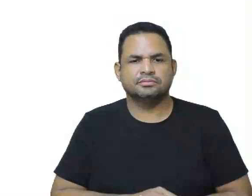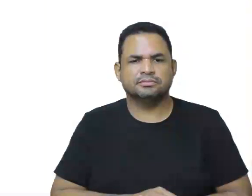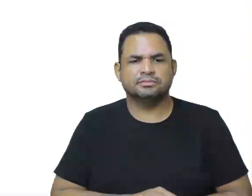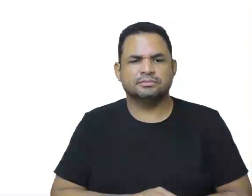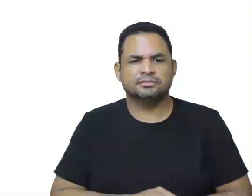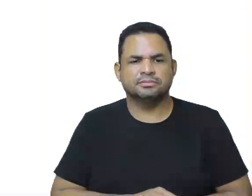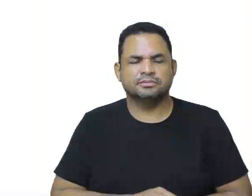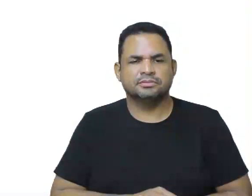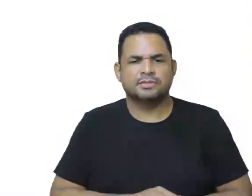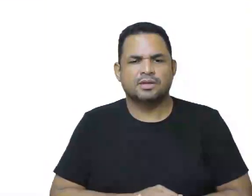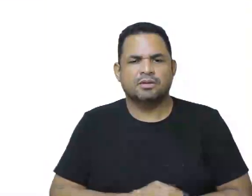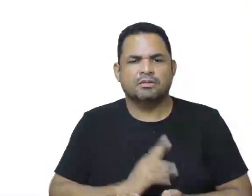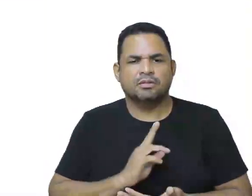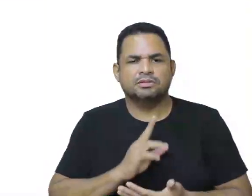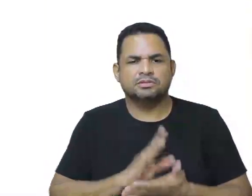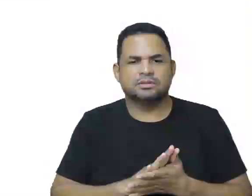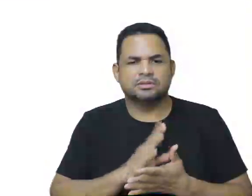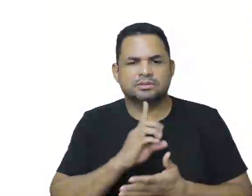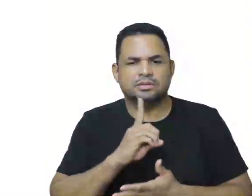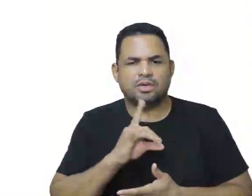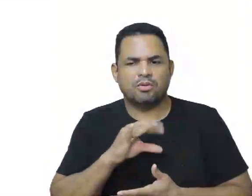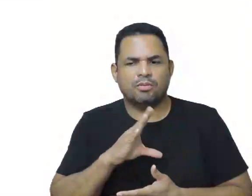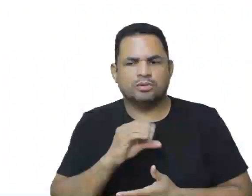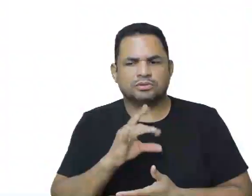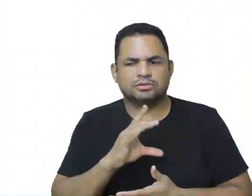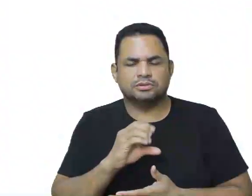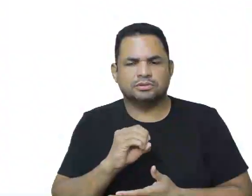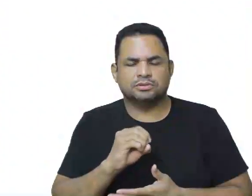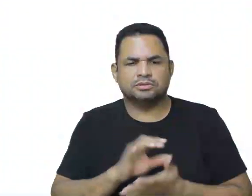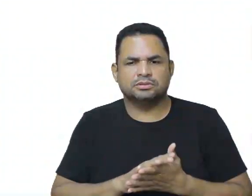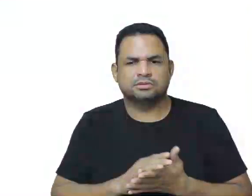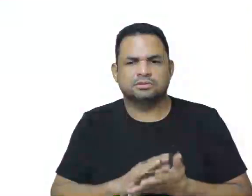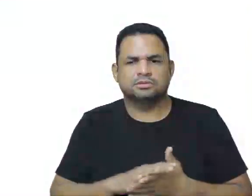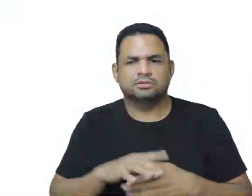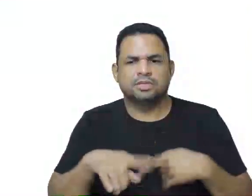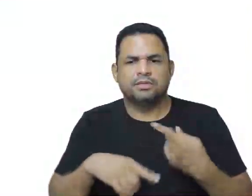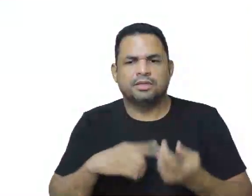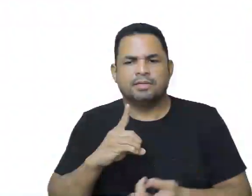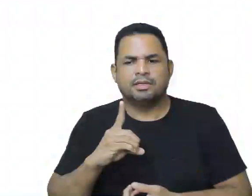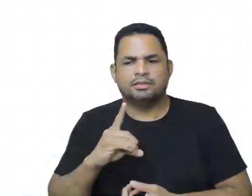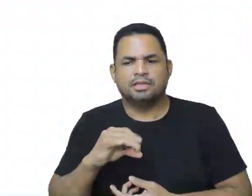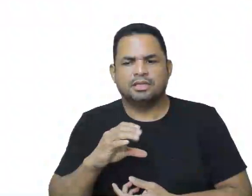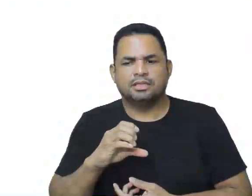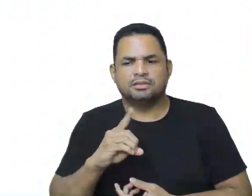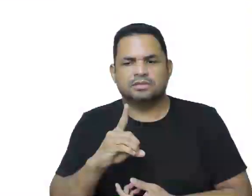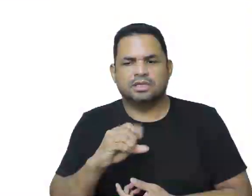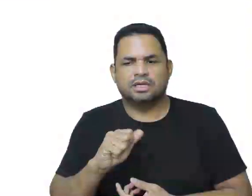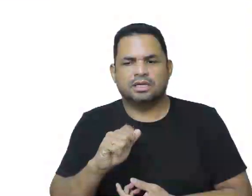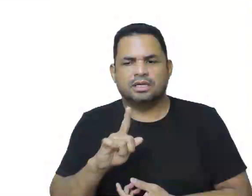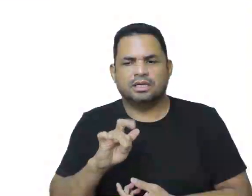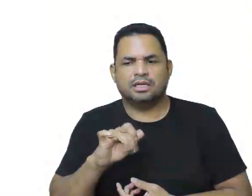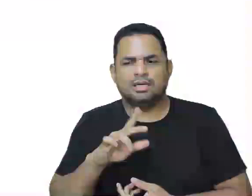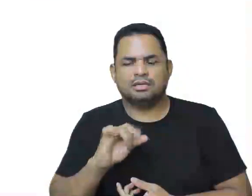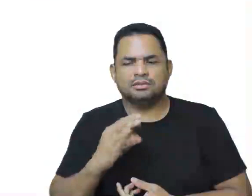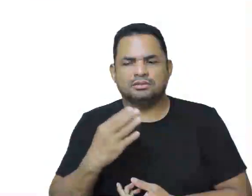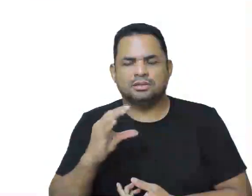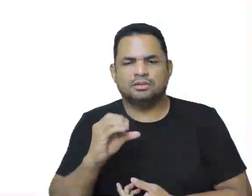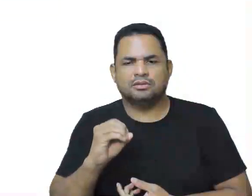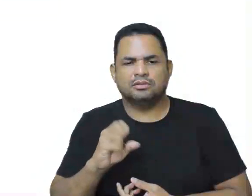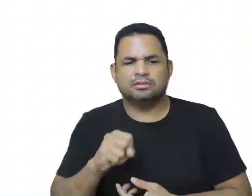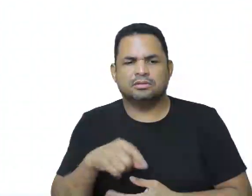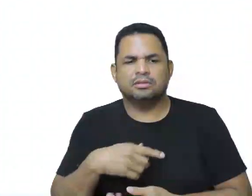processo que contribui para a decomposição, beleza, e também para a desagregação. Vamos para as